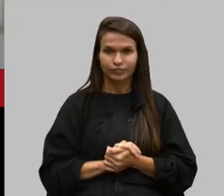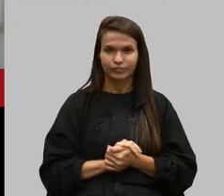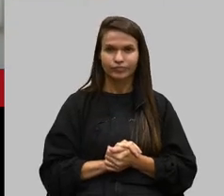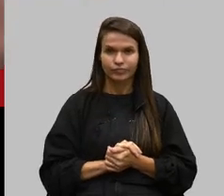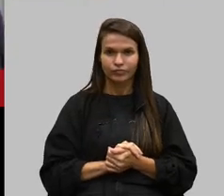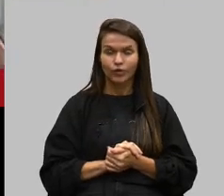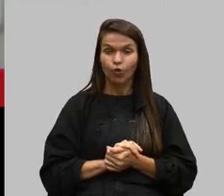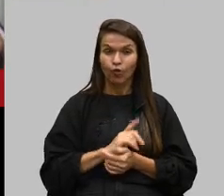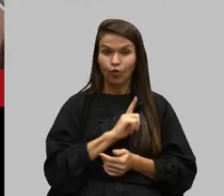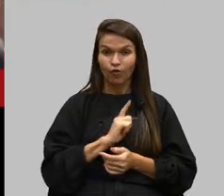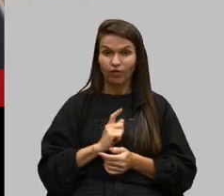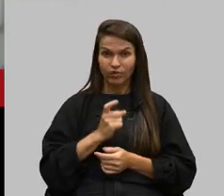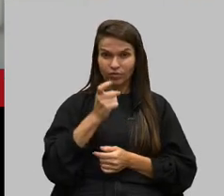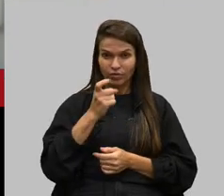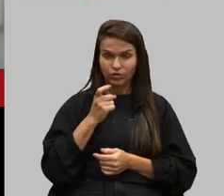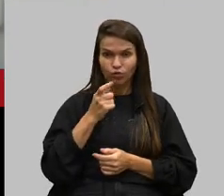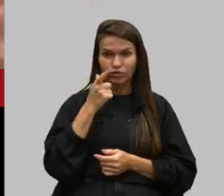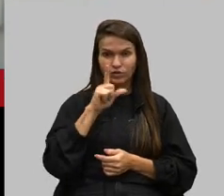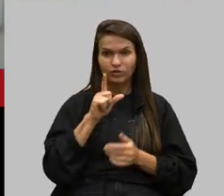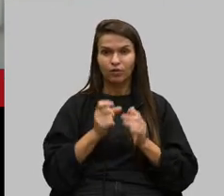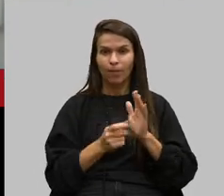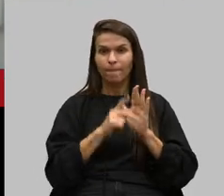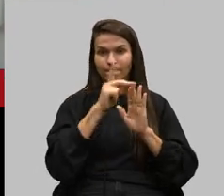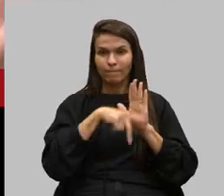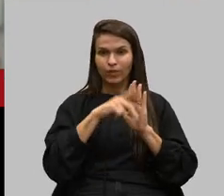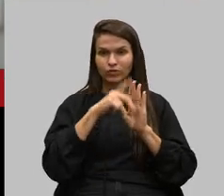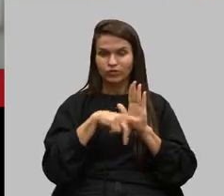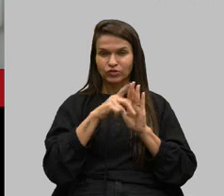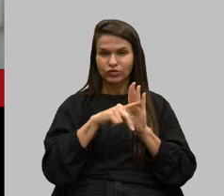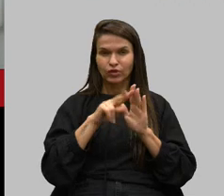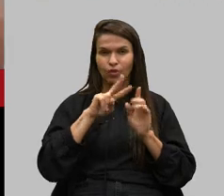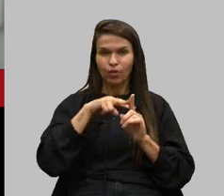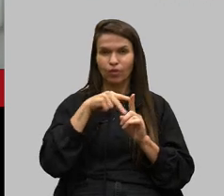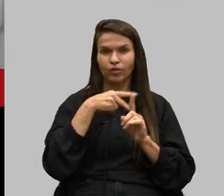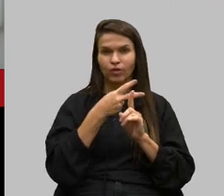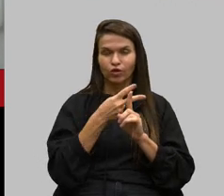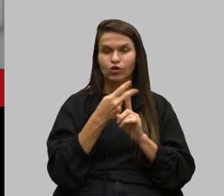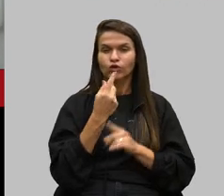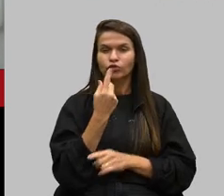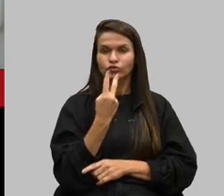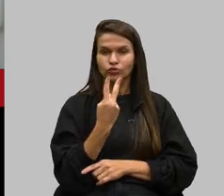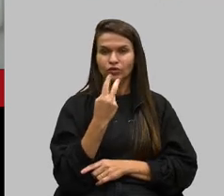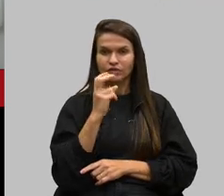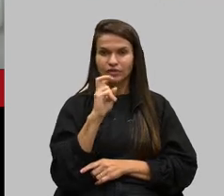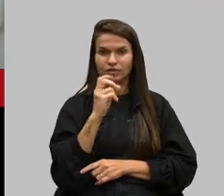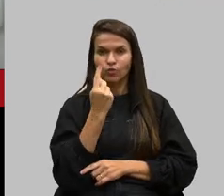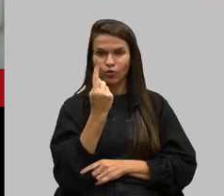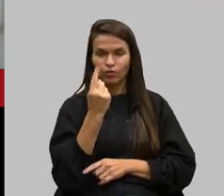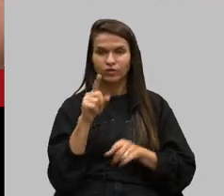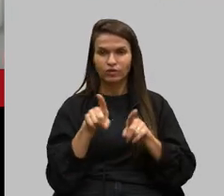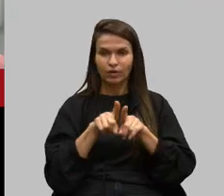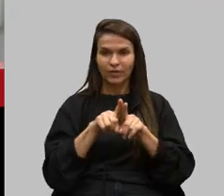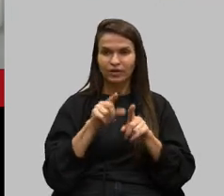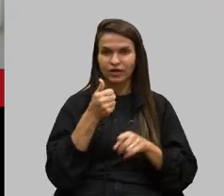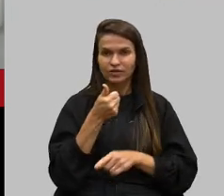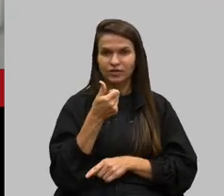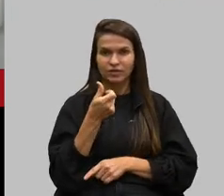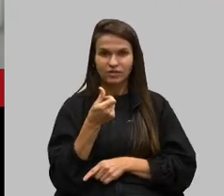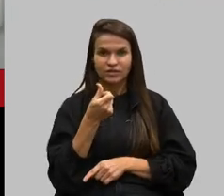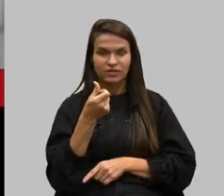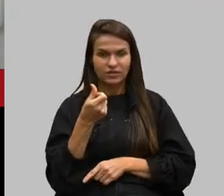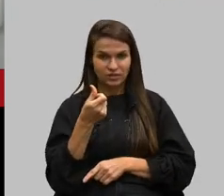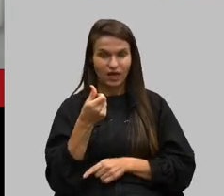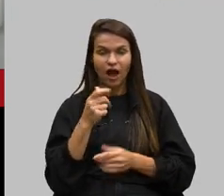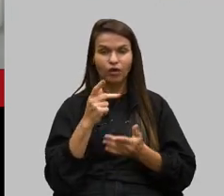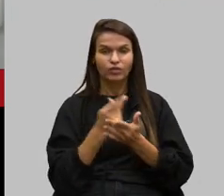governo passado nós conseguimos fazer o projeto da duplicação da 251 e da 116 E aí o que que aconteceu agora